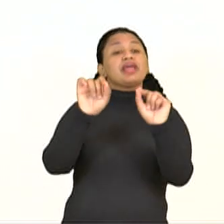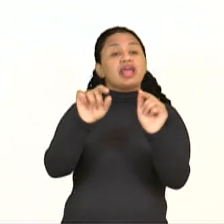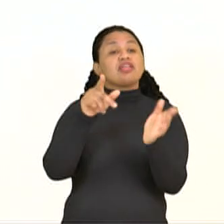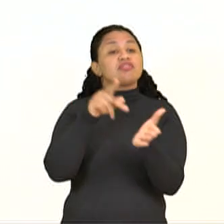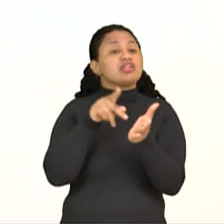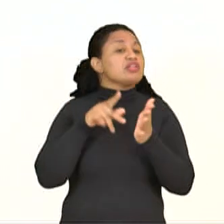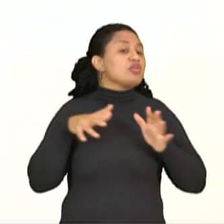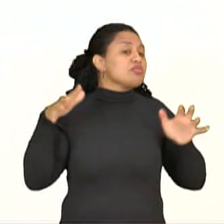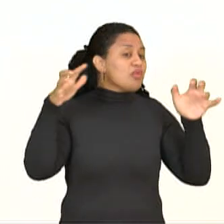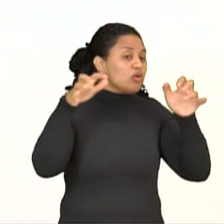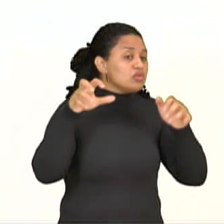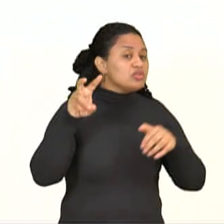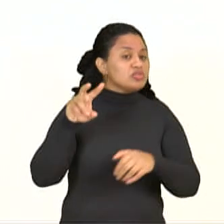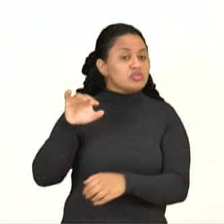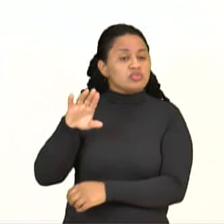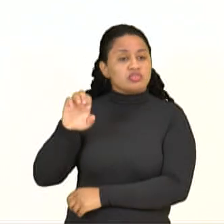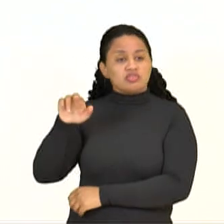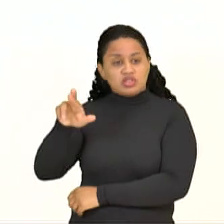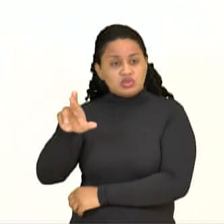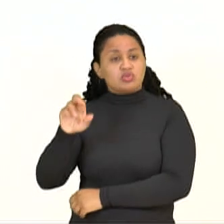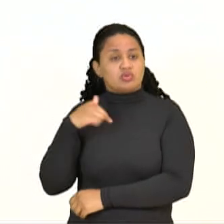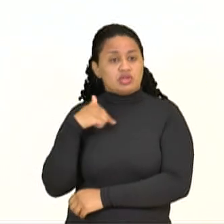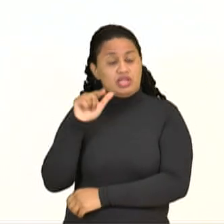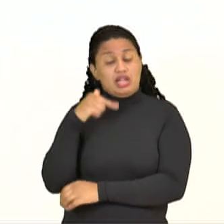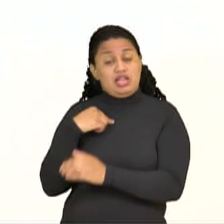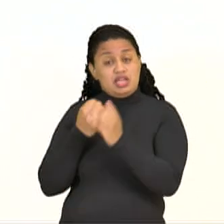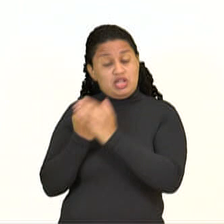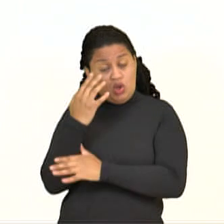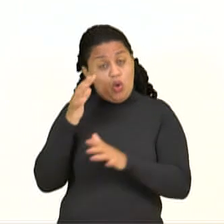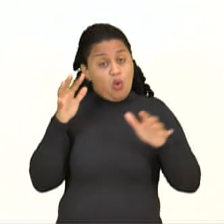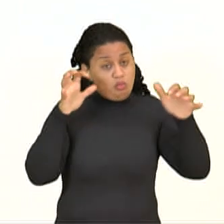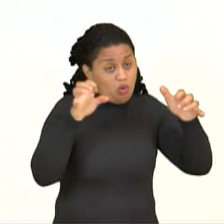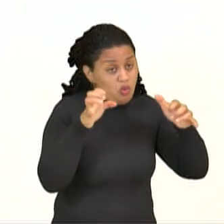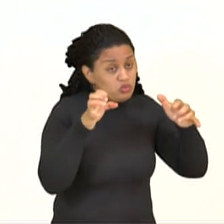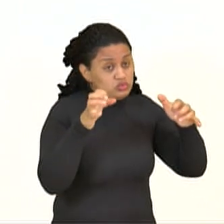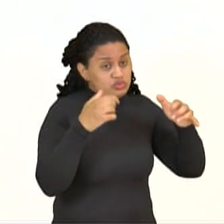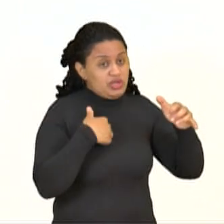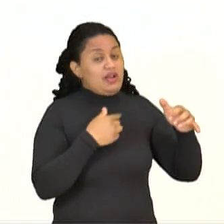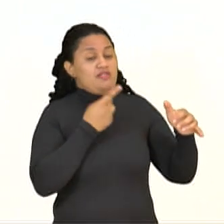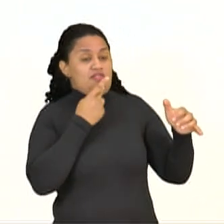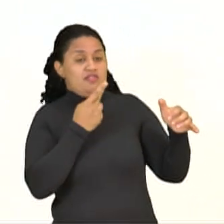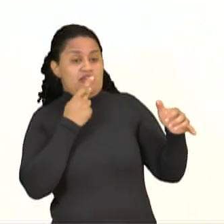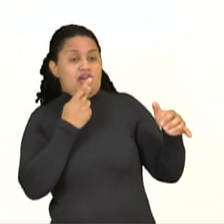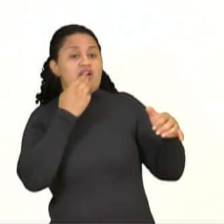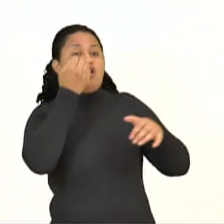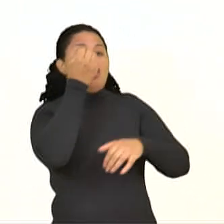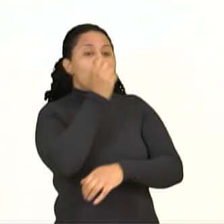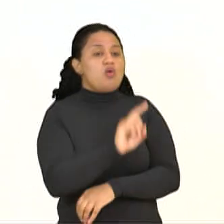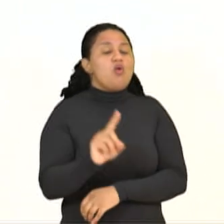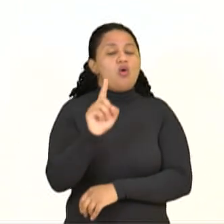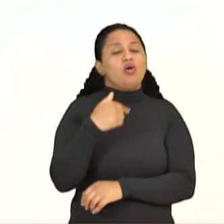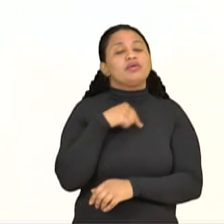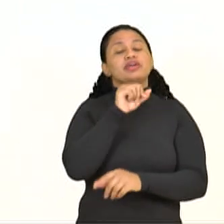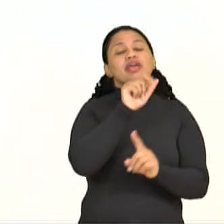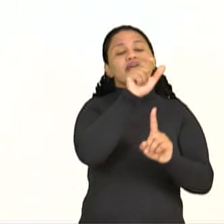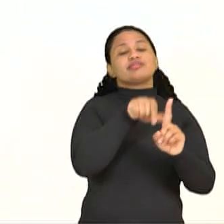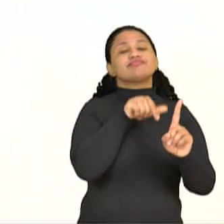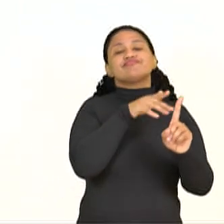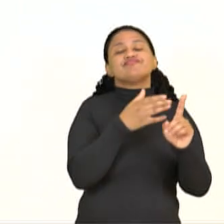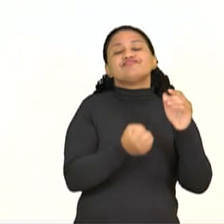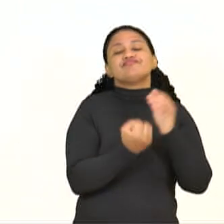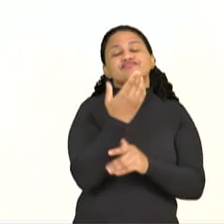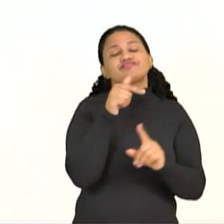monstro? Victor Frankenstein, que acabou criando um monstro, como ele mesmo diz? Ou seria a criatura que, uma